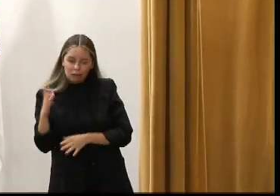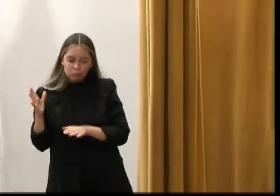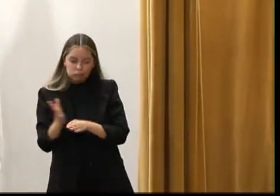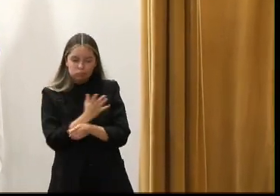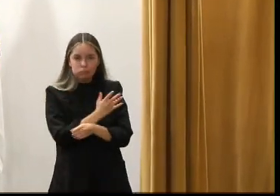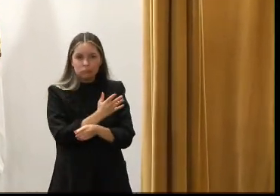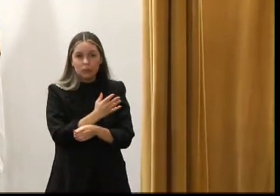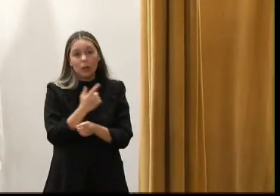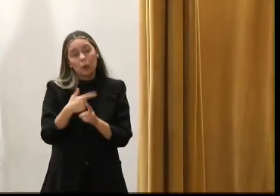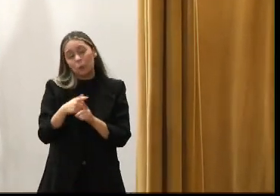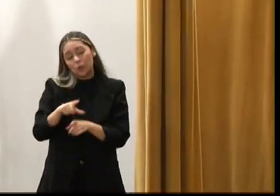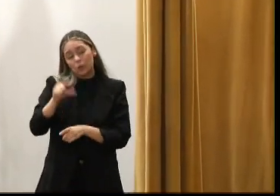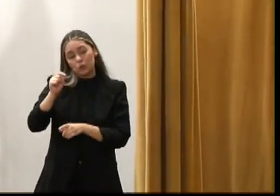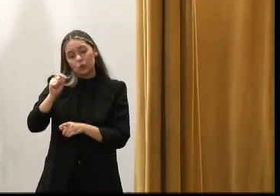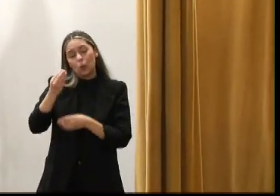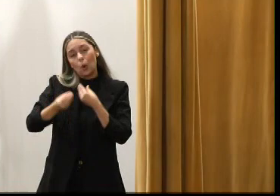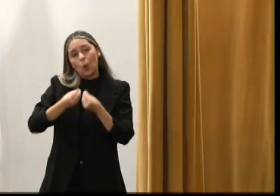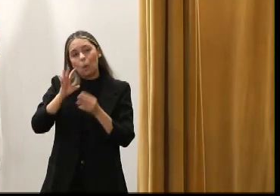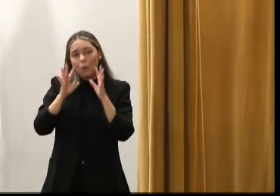de resiliência.